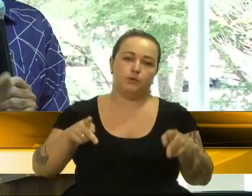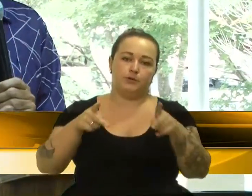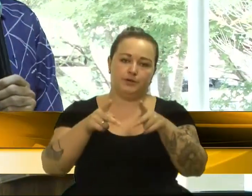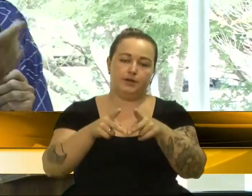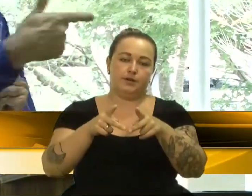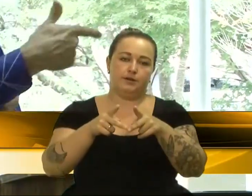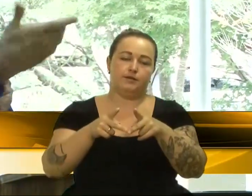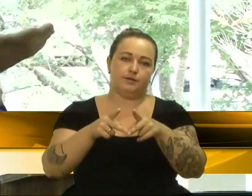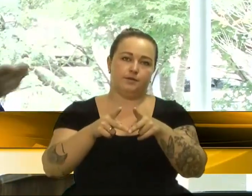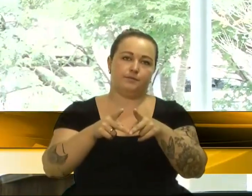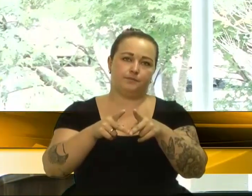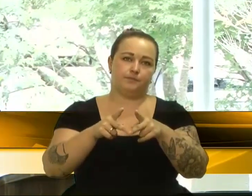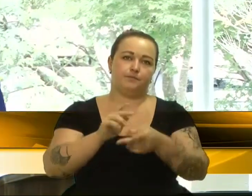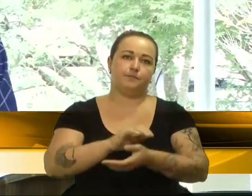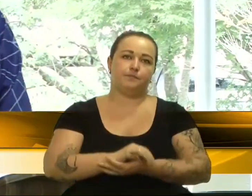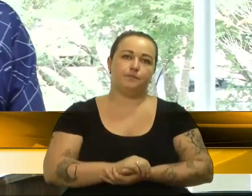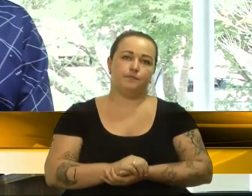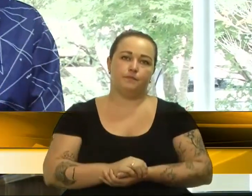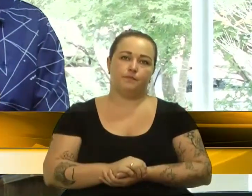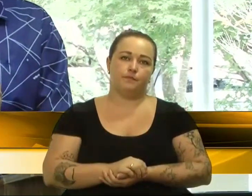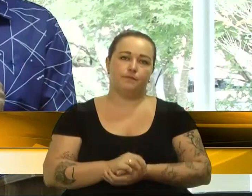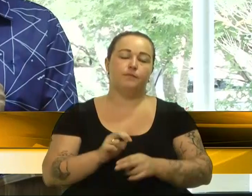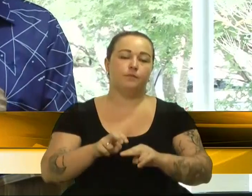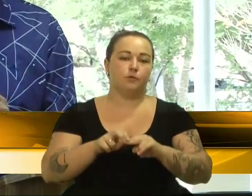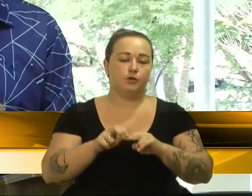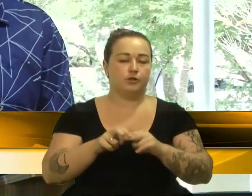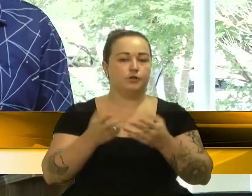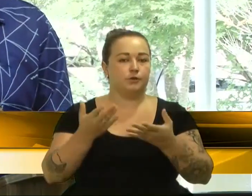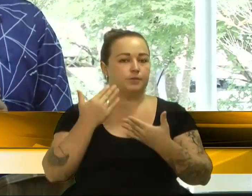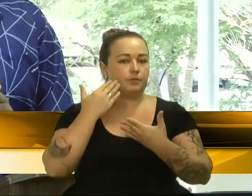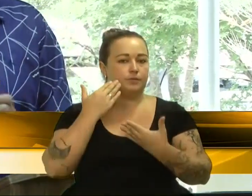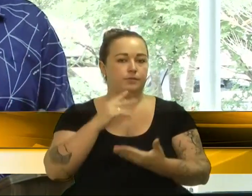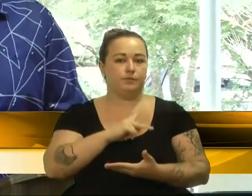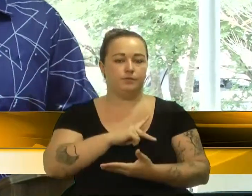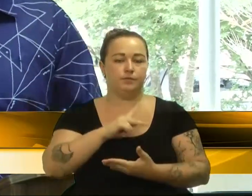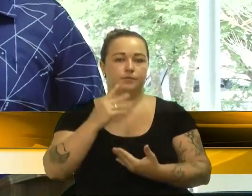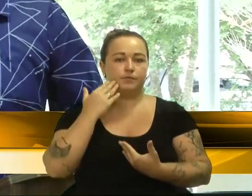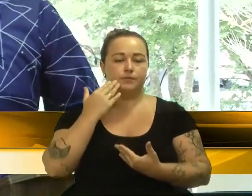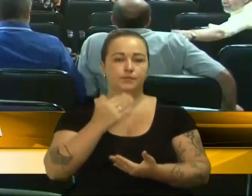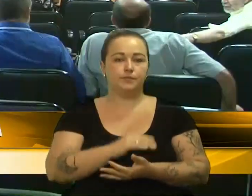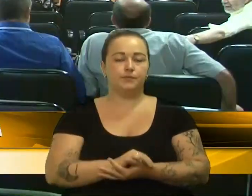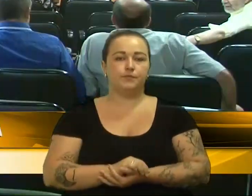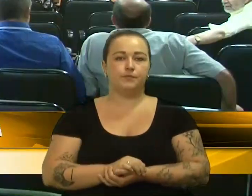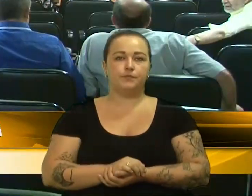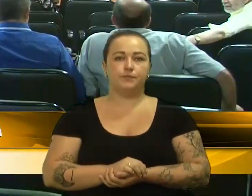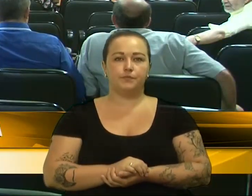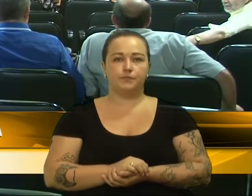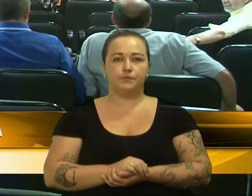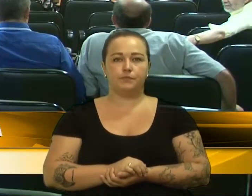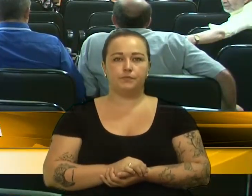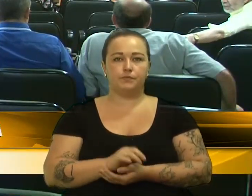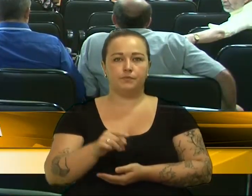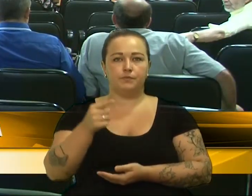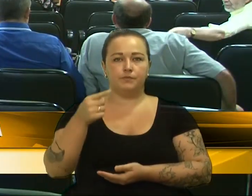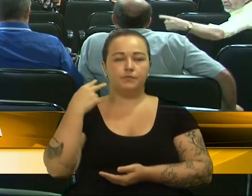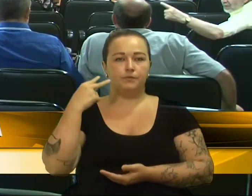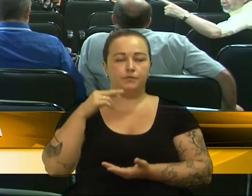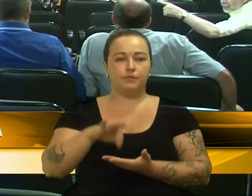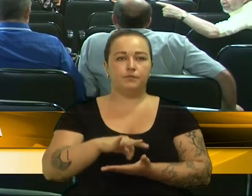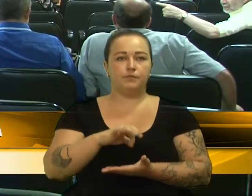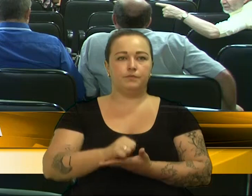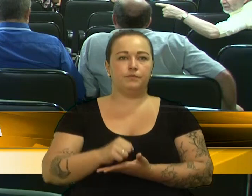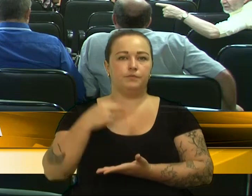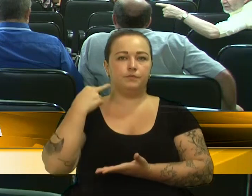nós falamos a voz dele aqui, então ele quer ser escutado também. Era isso, senhor presidente, muito obrigado. Próximo inscrito,